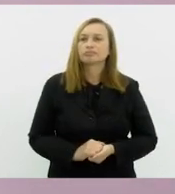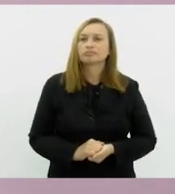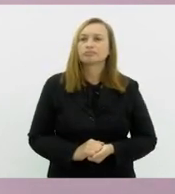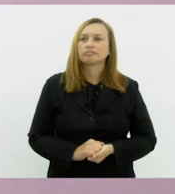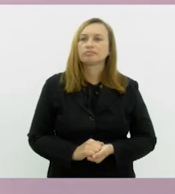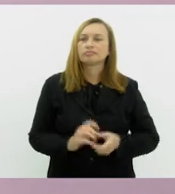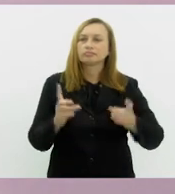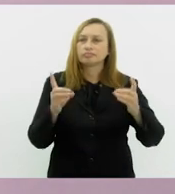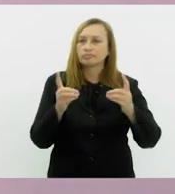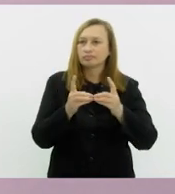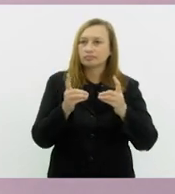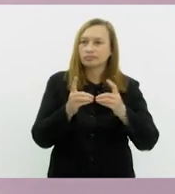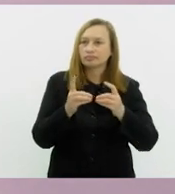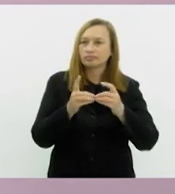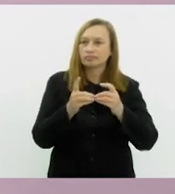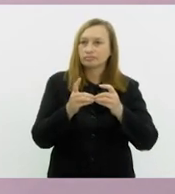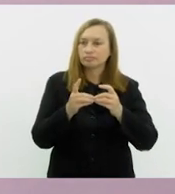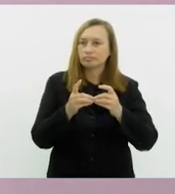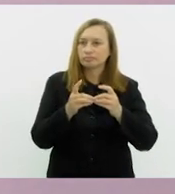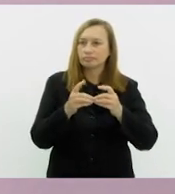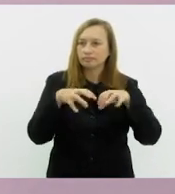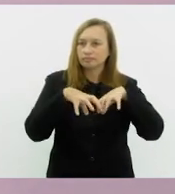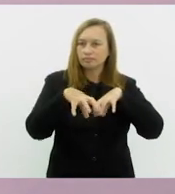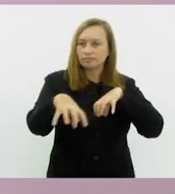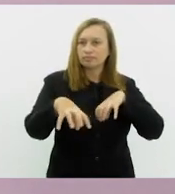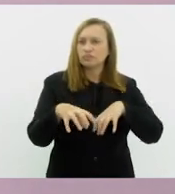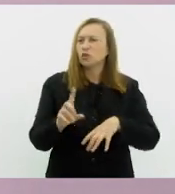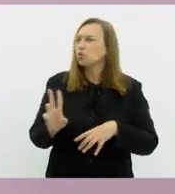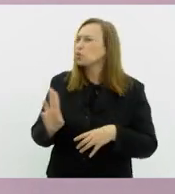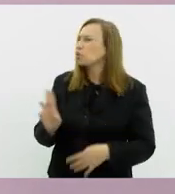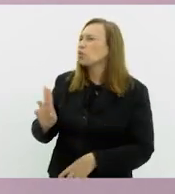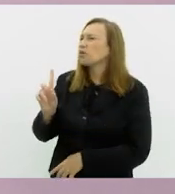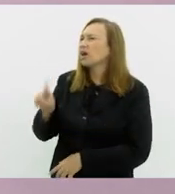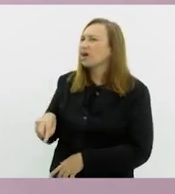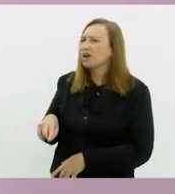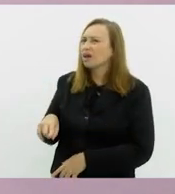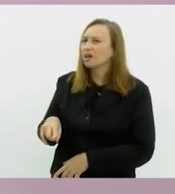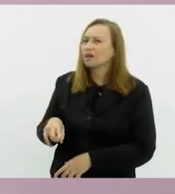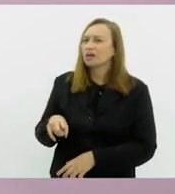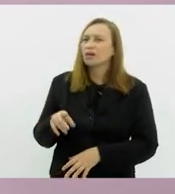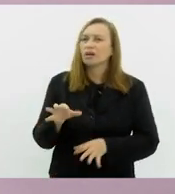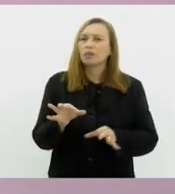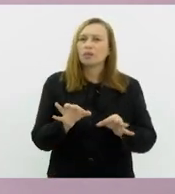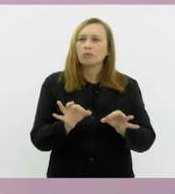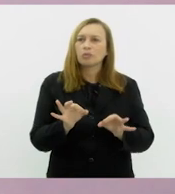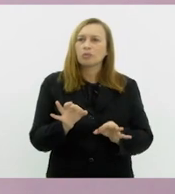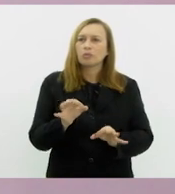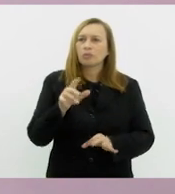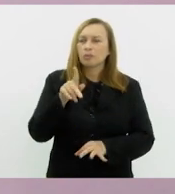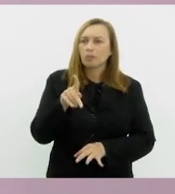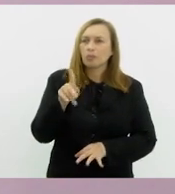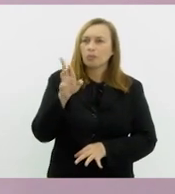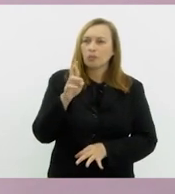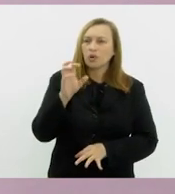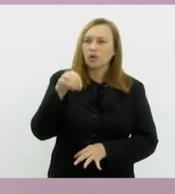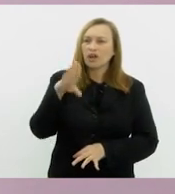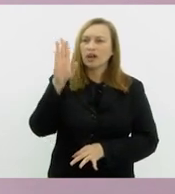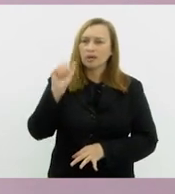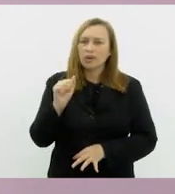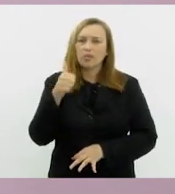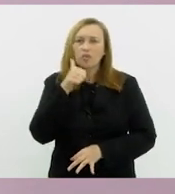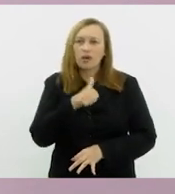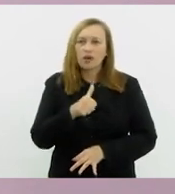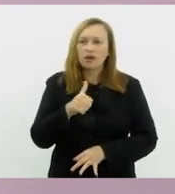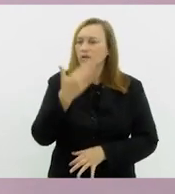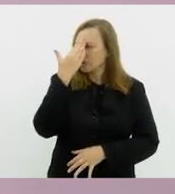atendimento online a essas mulheres. O nome do programa é? Mulheril. Programa Mulheril. Muito obrigada pela presença de vocês.